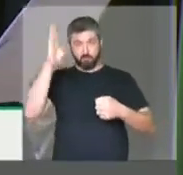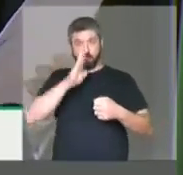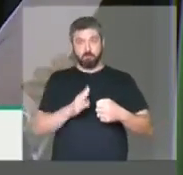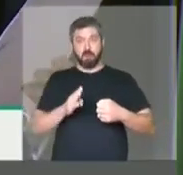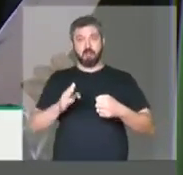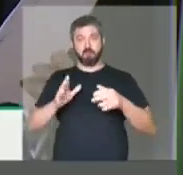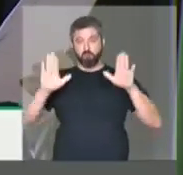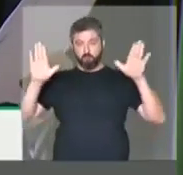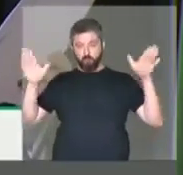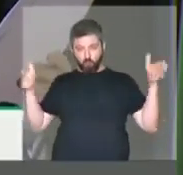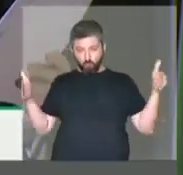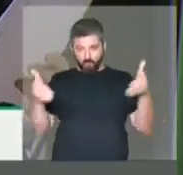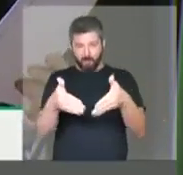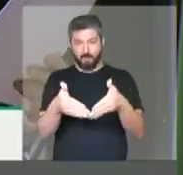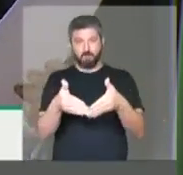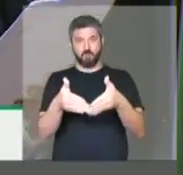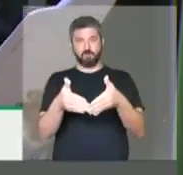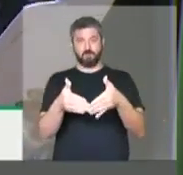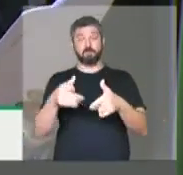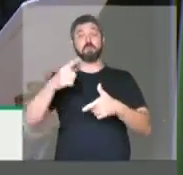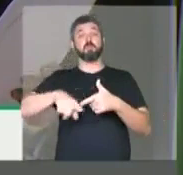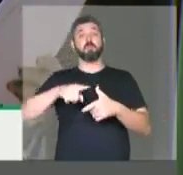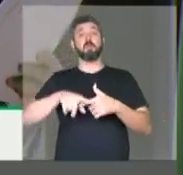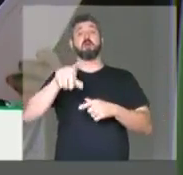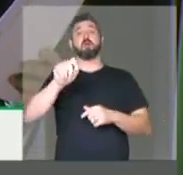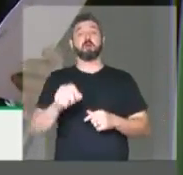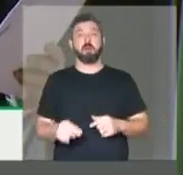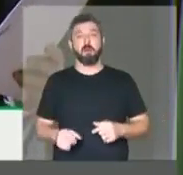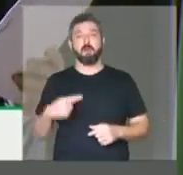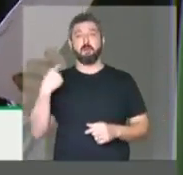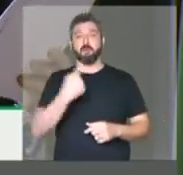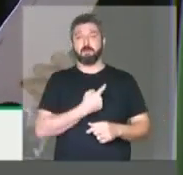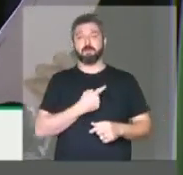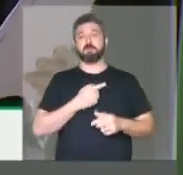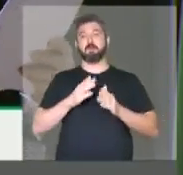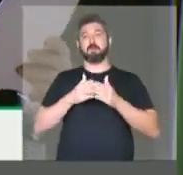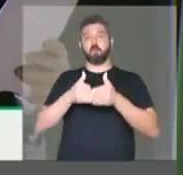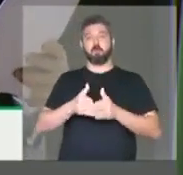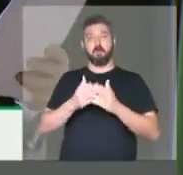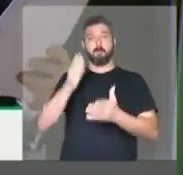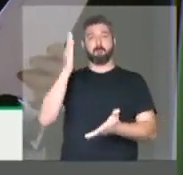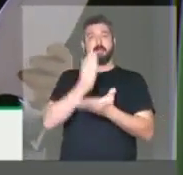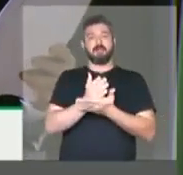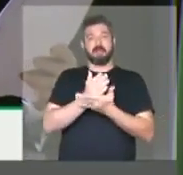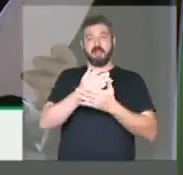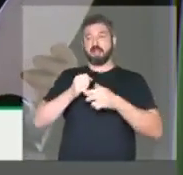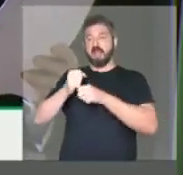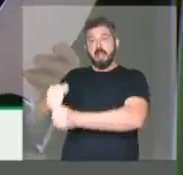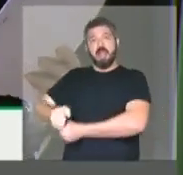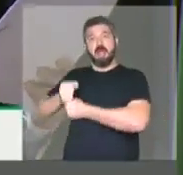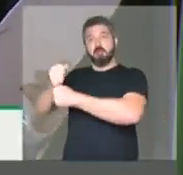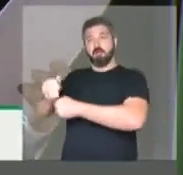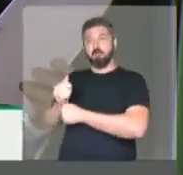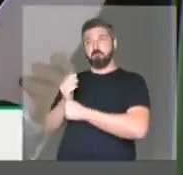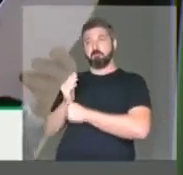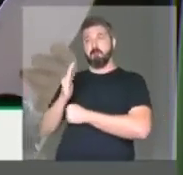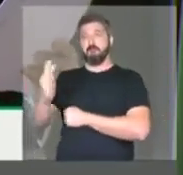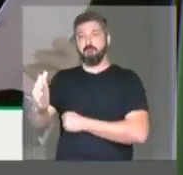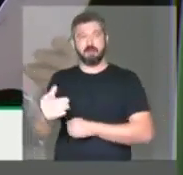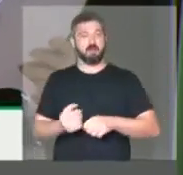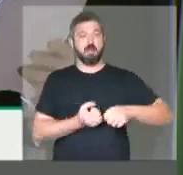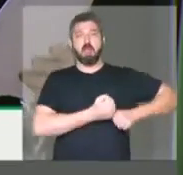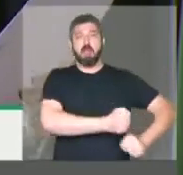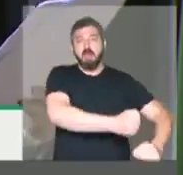não remarem no mesmo sentido. O problema é que estamos em um barco onde metade rema para frente e a outra